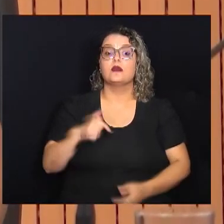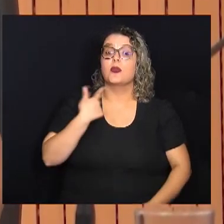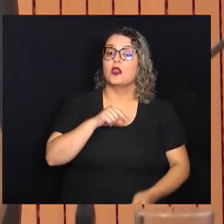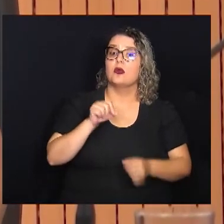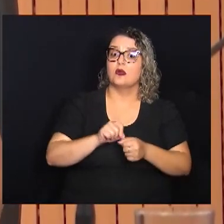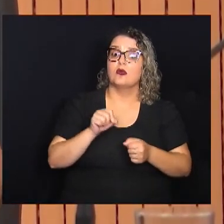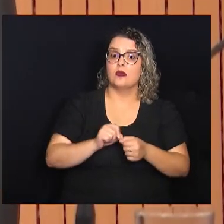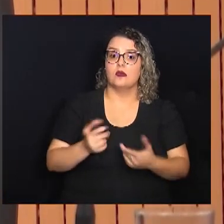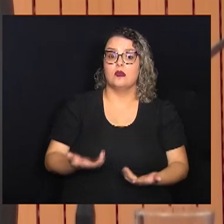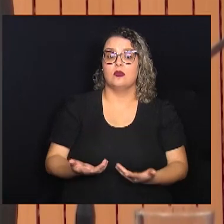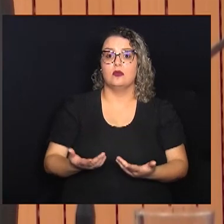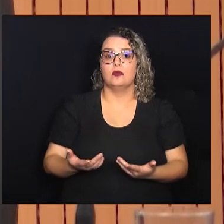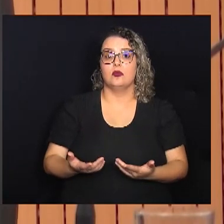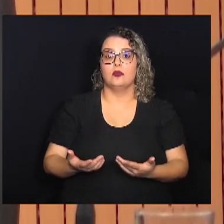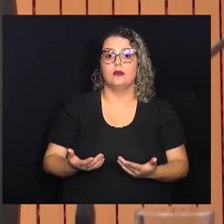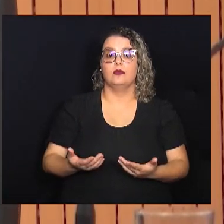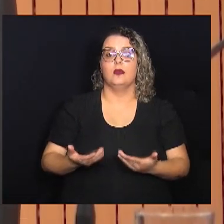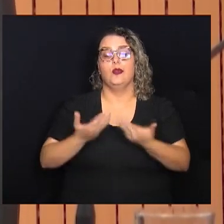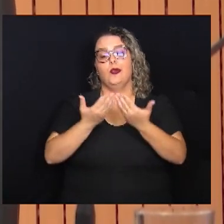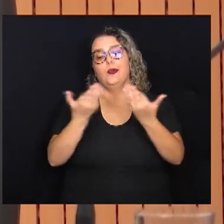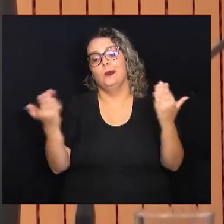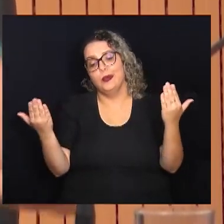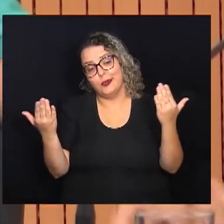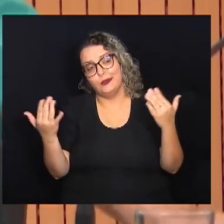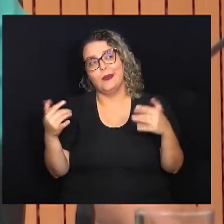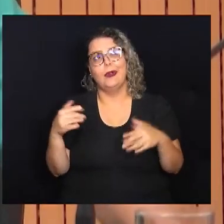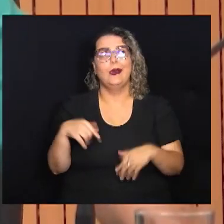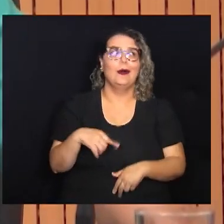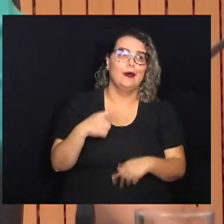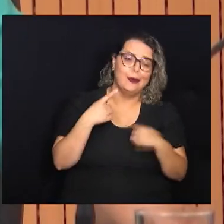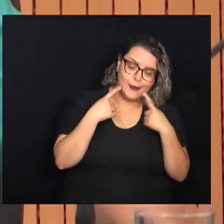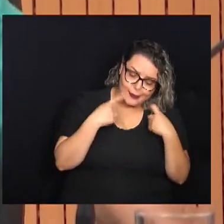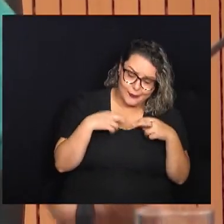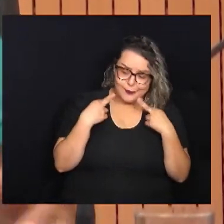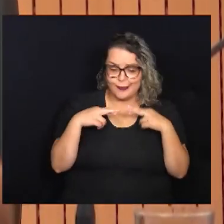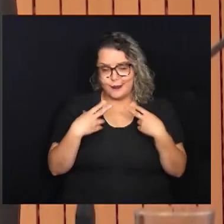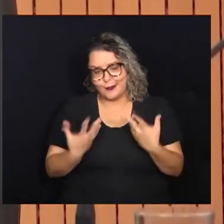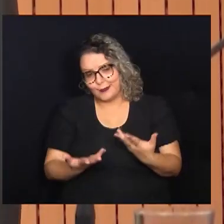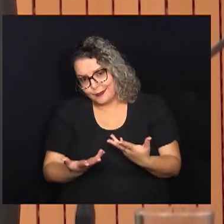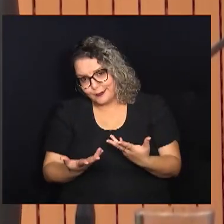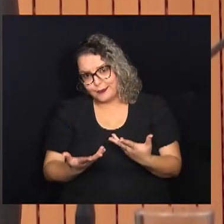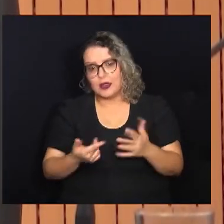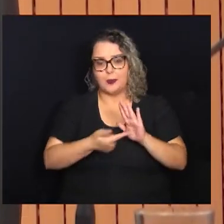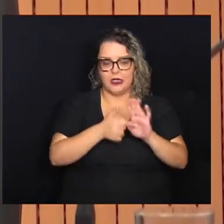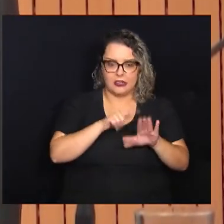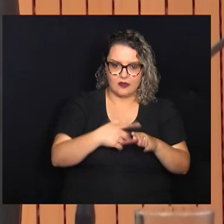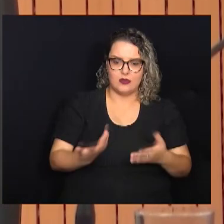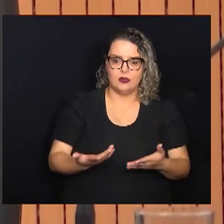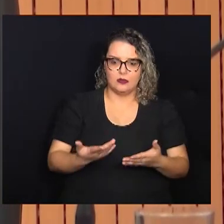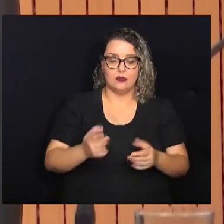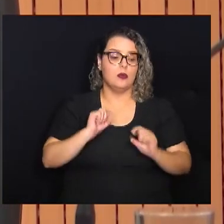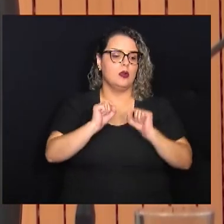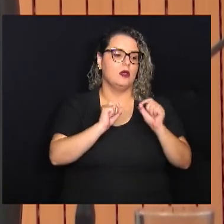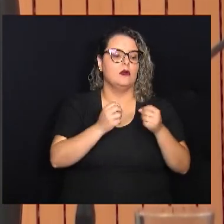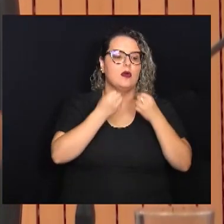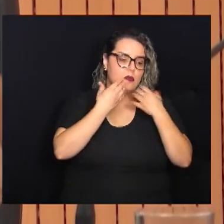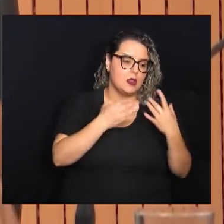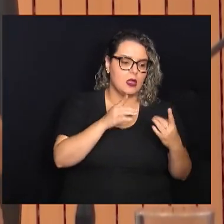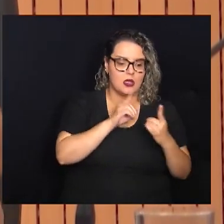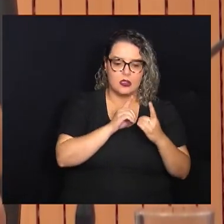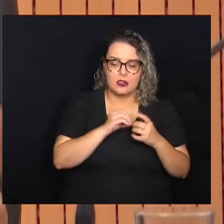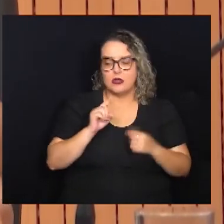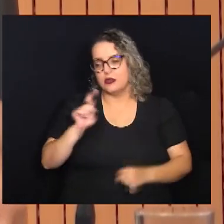bendito muro das lamentações, onde eu digo que fui bem atendida e minha cooperativa diz que foi mal atendida. Então a gente tem que parar com essa linha, nós temos que bater de